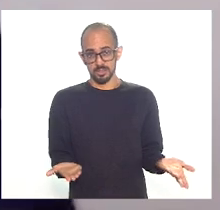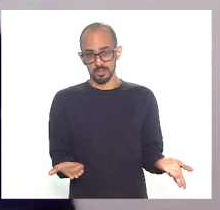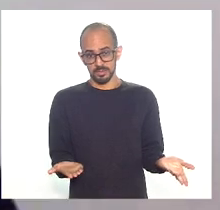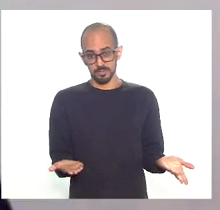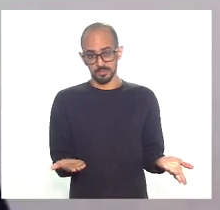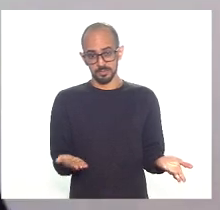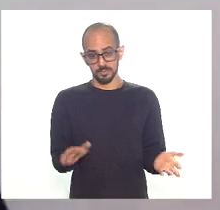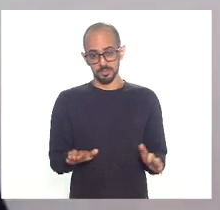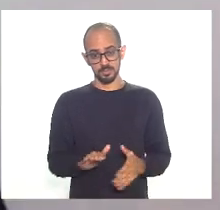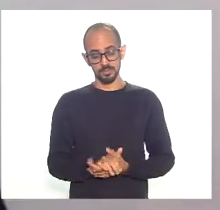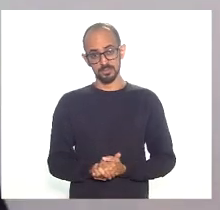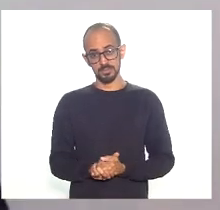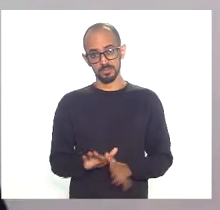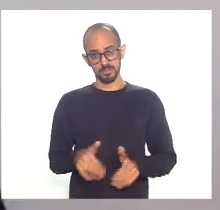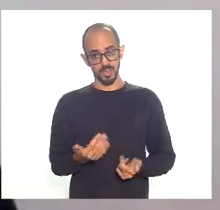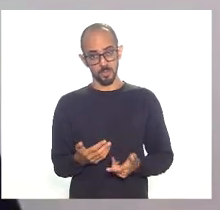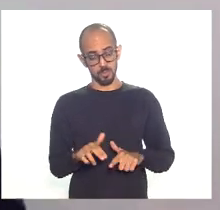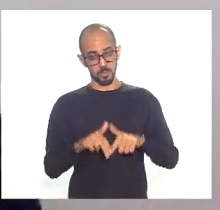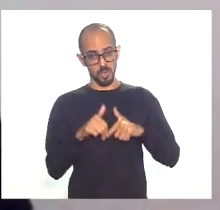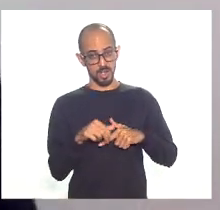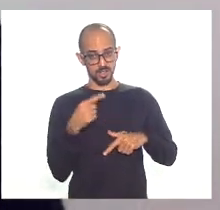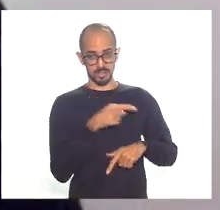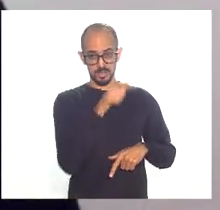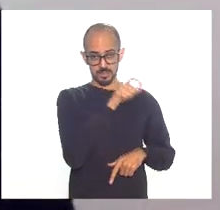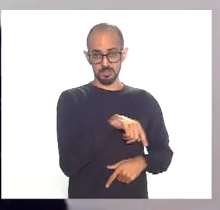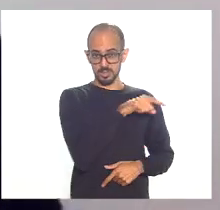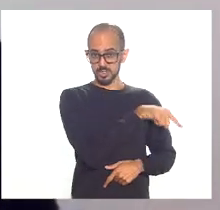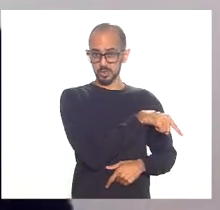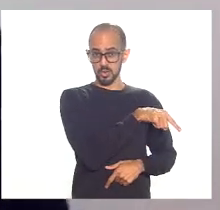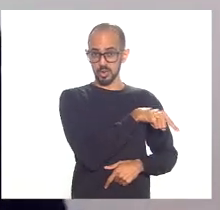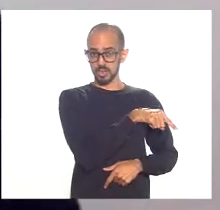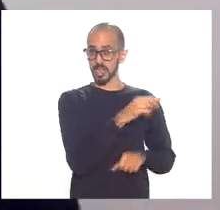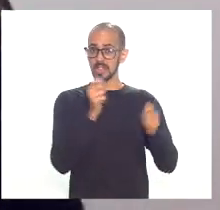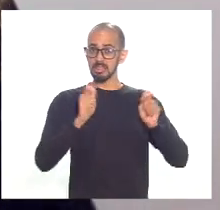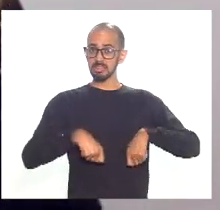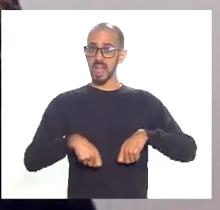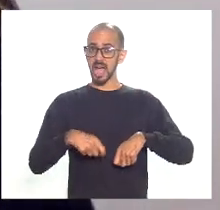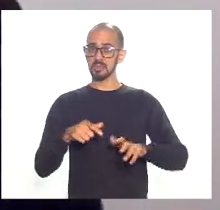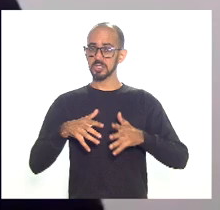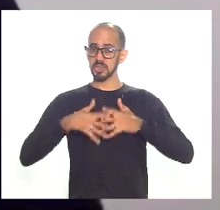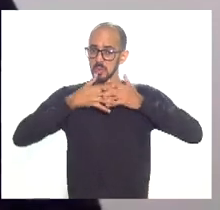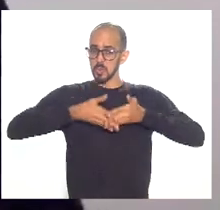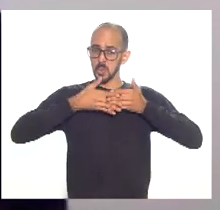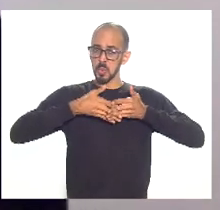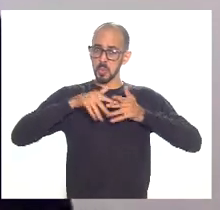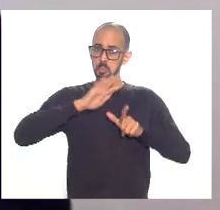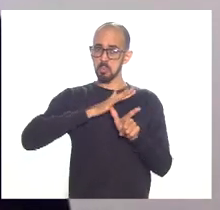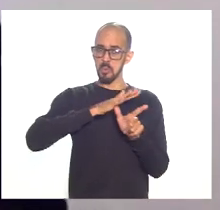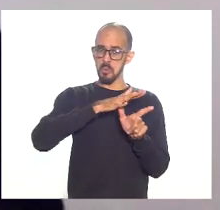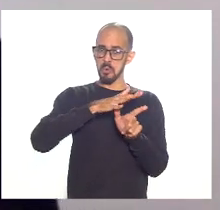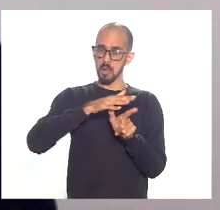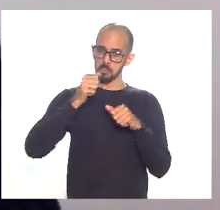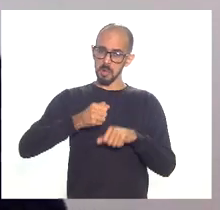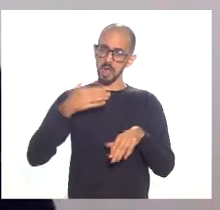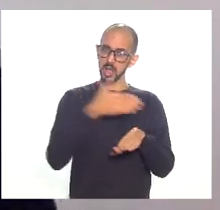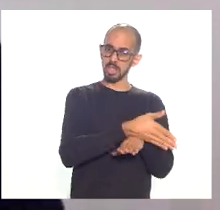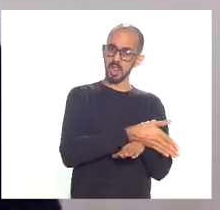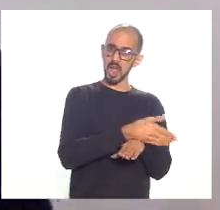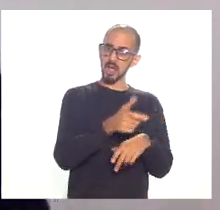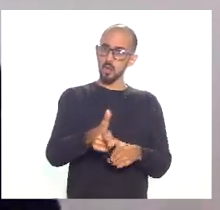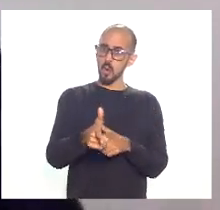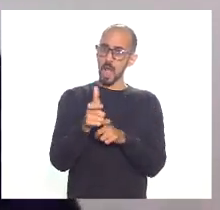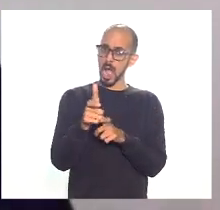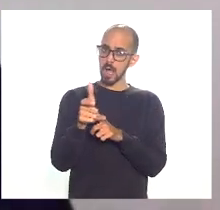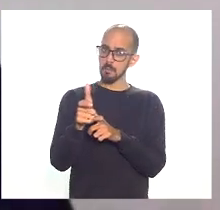os trabalhadores daquele lugar que são maioria, você pode entrar com caveirão, você pode entrar com helicóptero, você pode entrar com fuzil, coisa